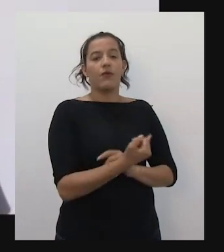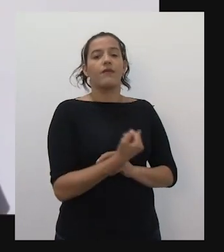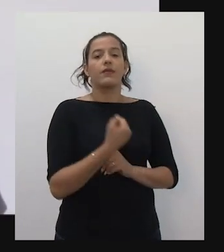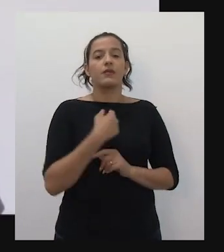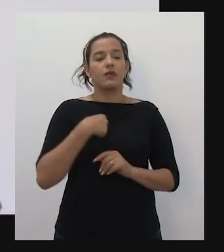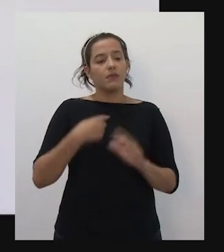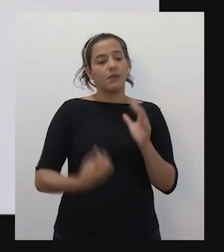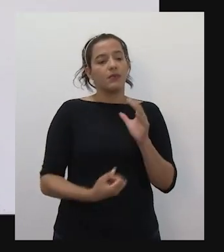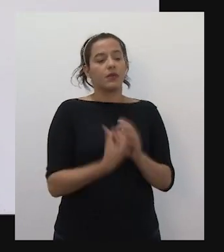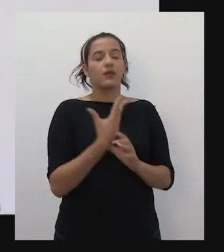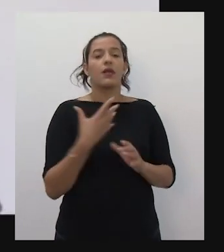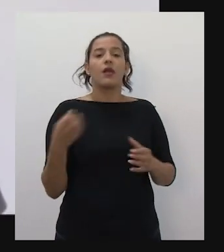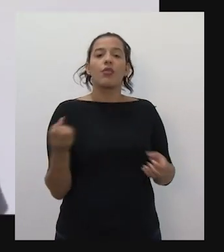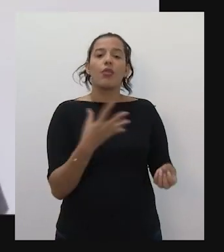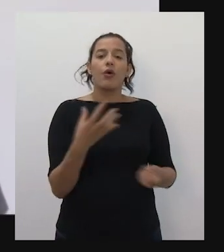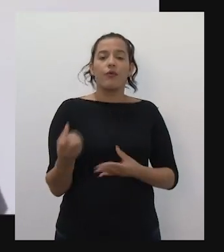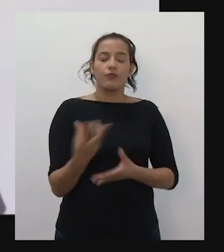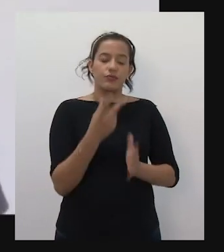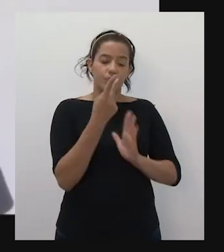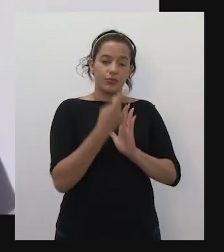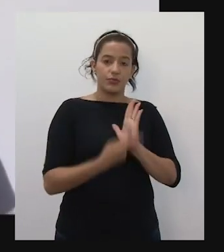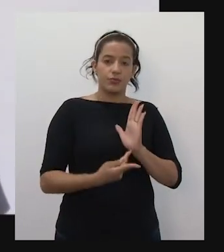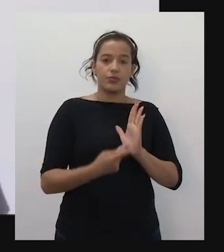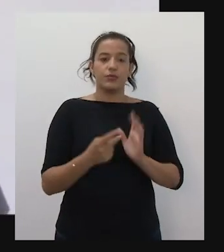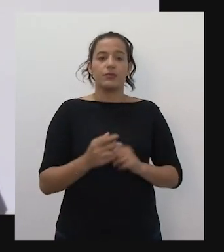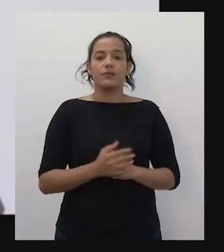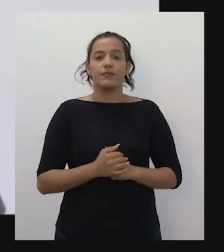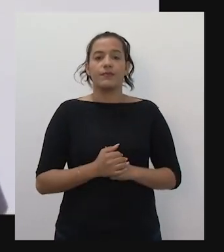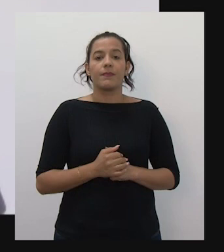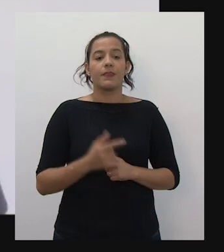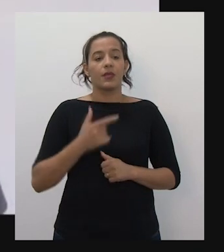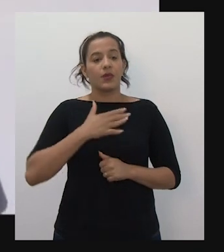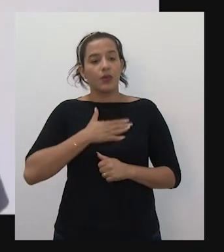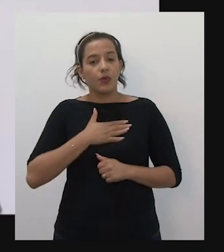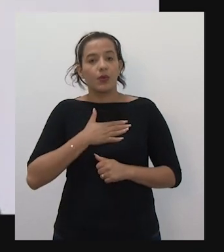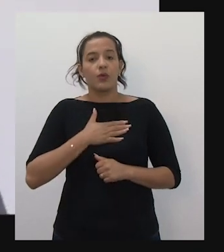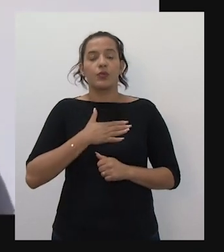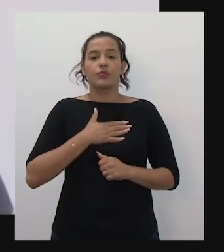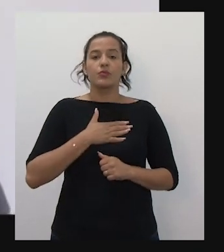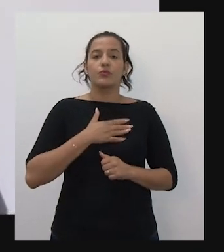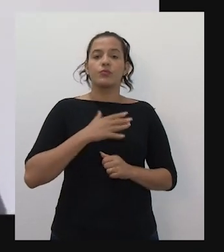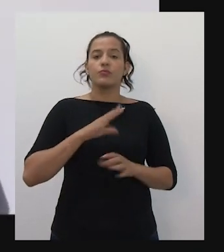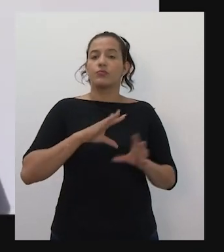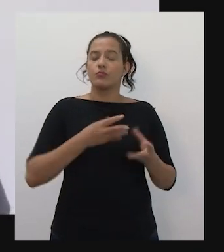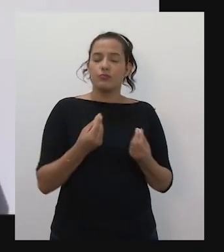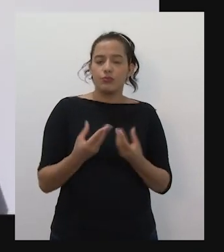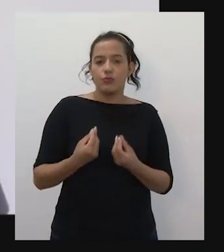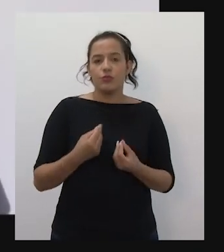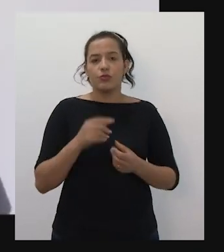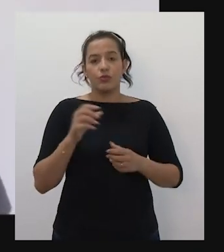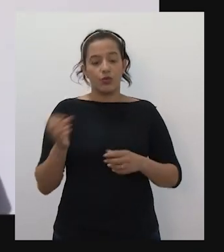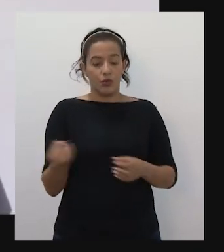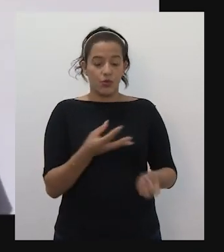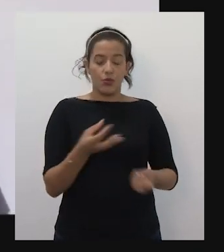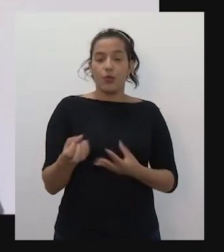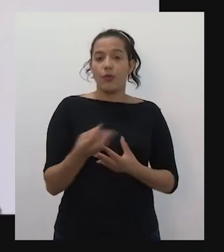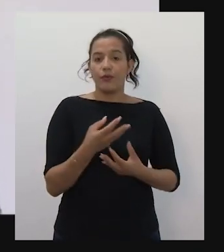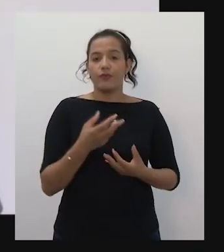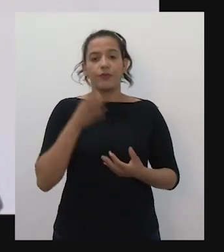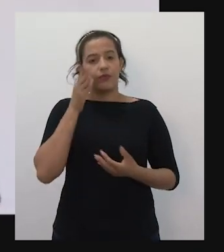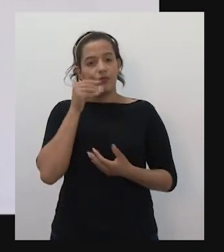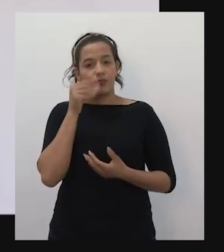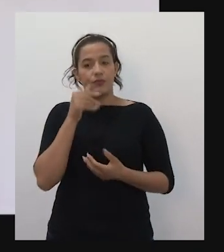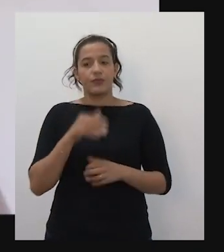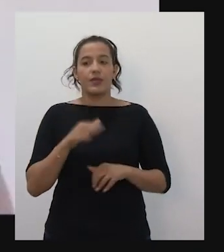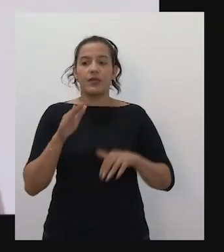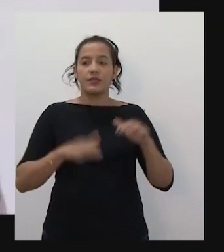criar também outros, né? E porque eu gosto muito de criar, de trabalhar com o novo, né? E até o pessoal lá na escola